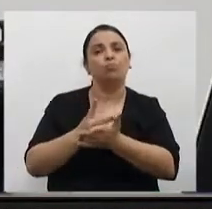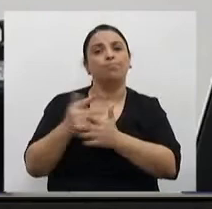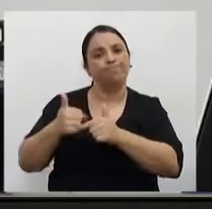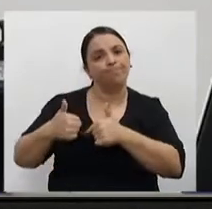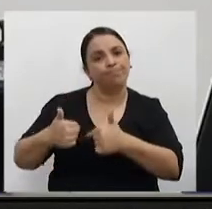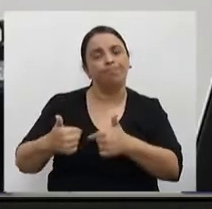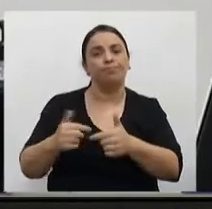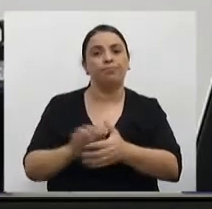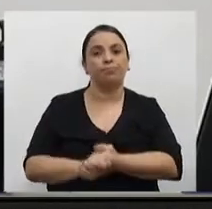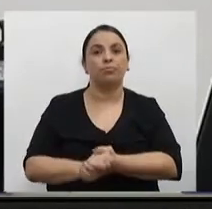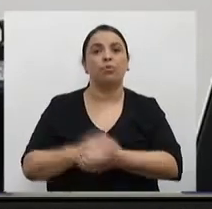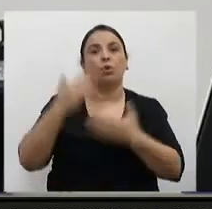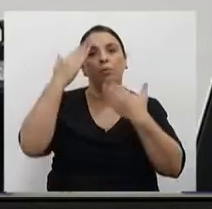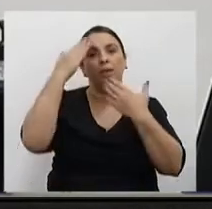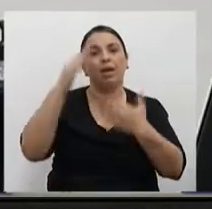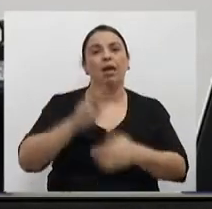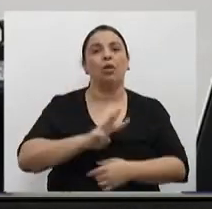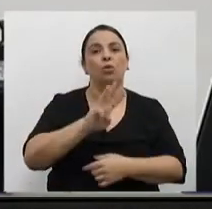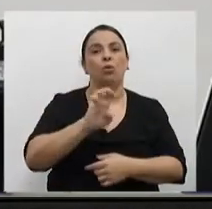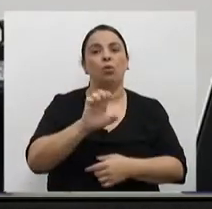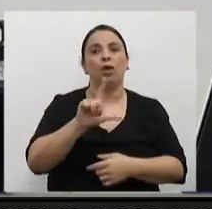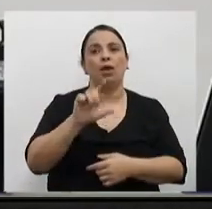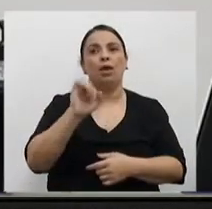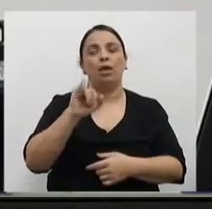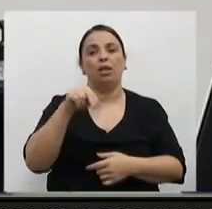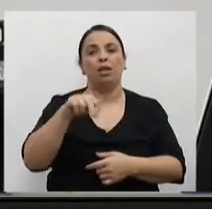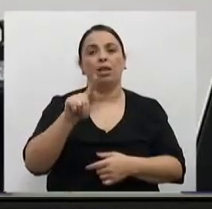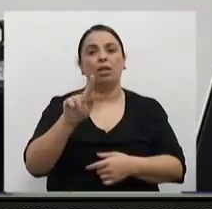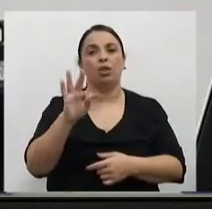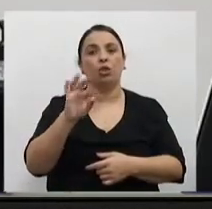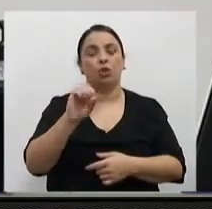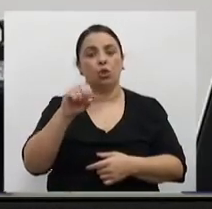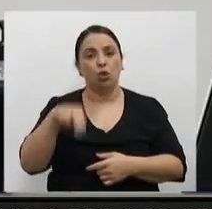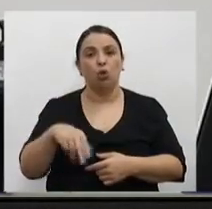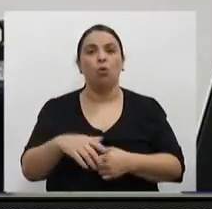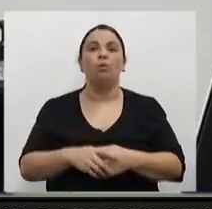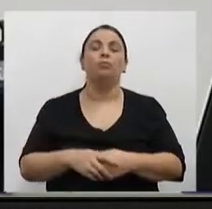sua colocação, trouxe aí mais uma contribuição muito